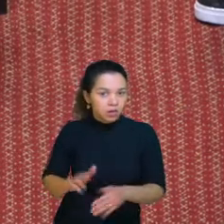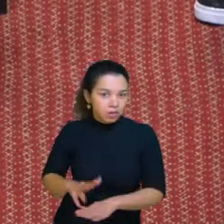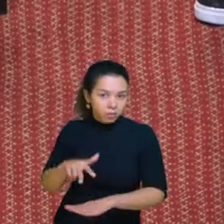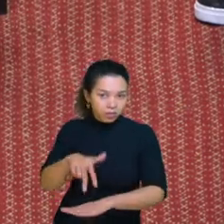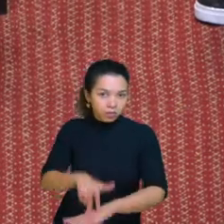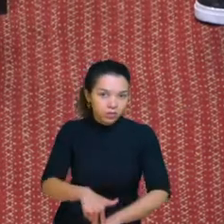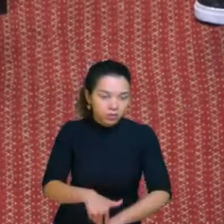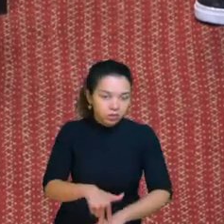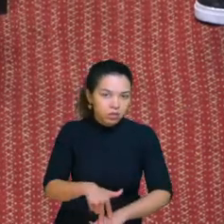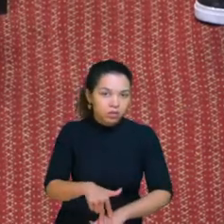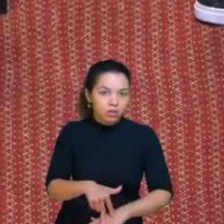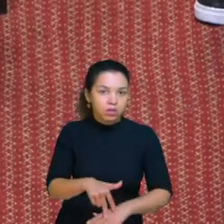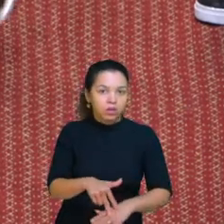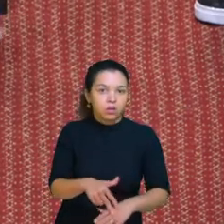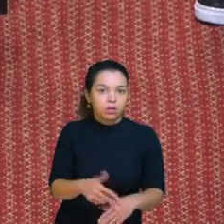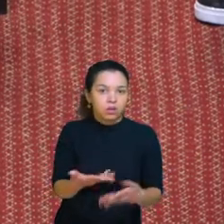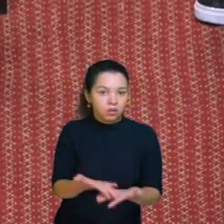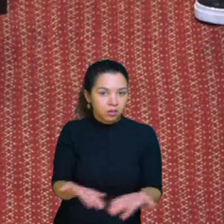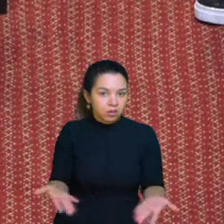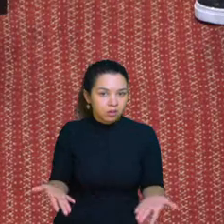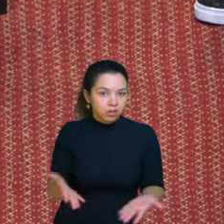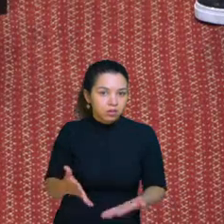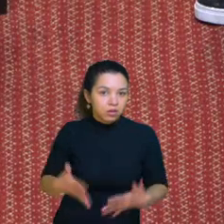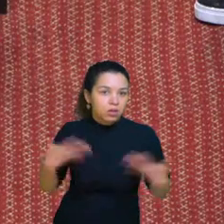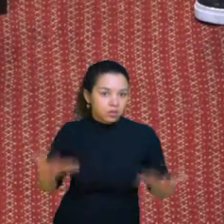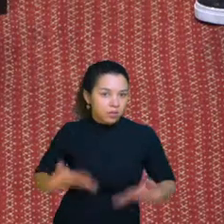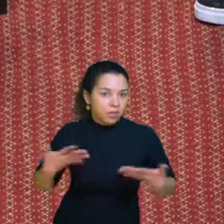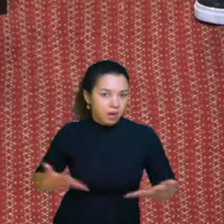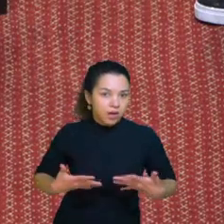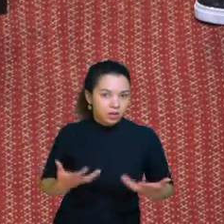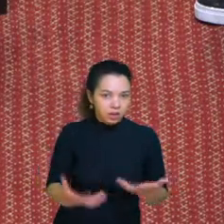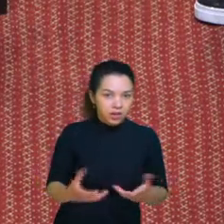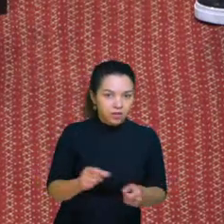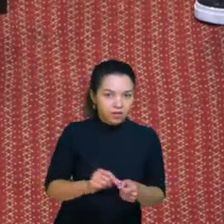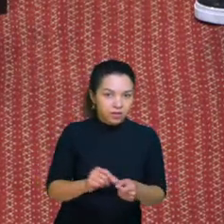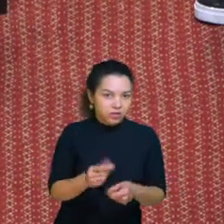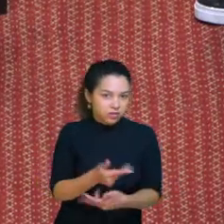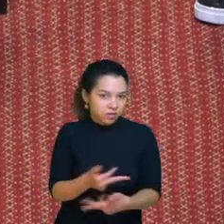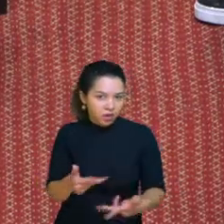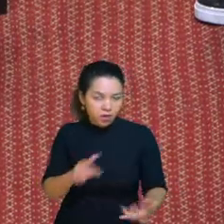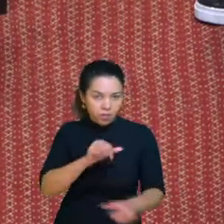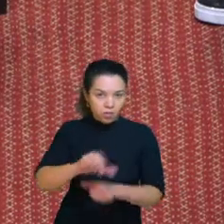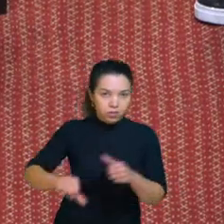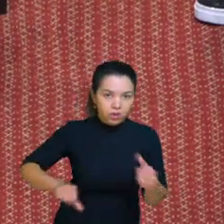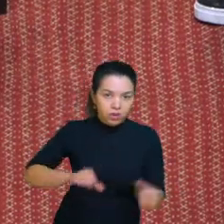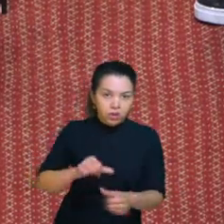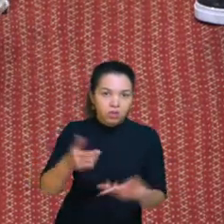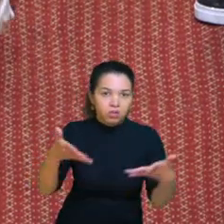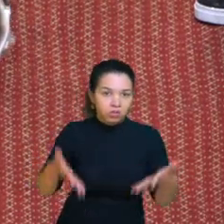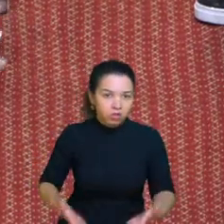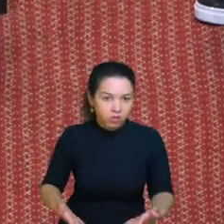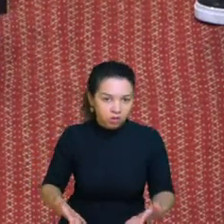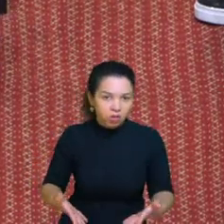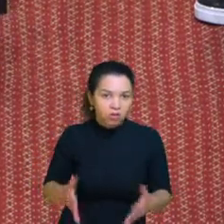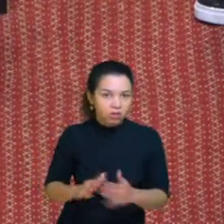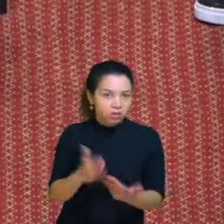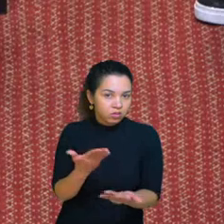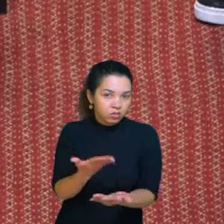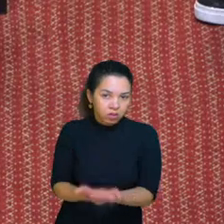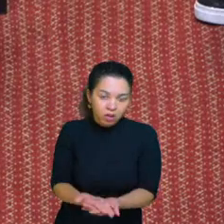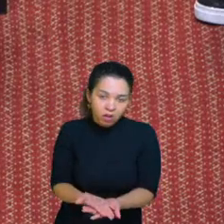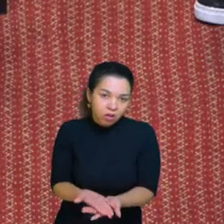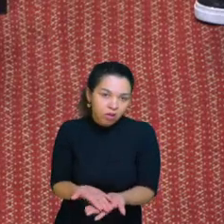descontextualizada ela vai chegar toda feliz que vai conseguir fazer mudar o mundo e quando chegar lá ela tem uma escola que ela